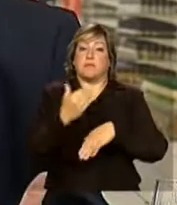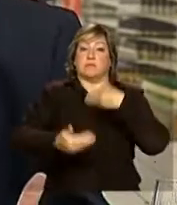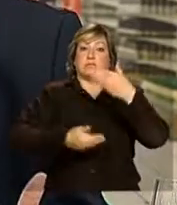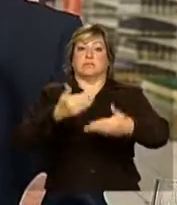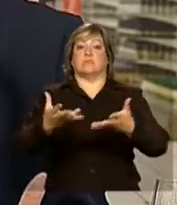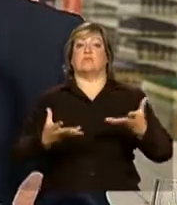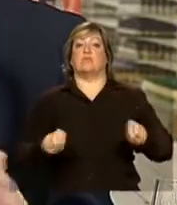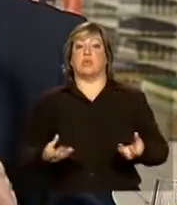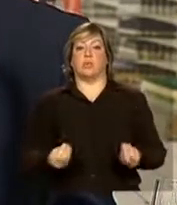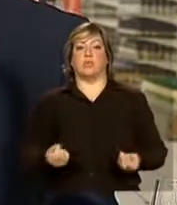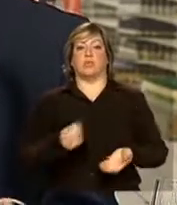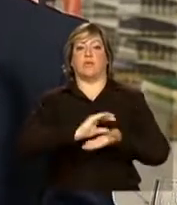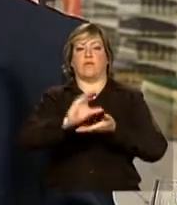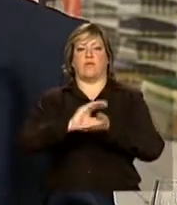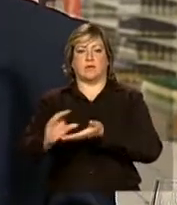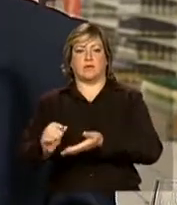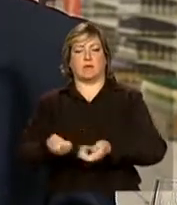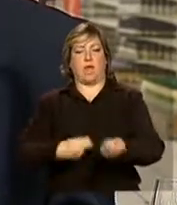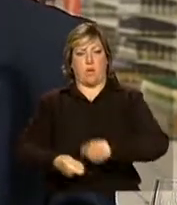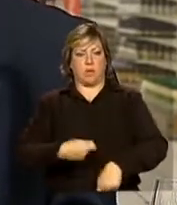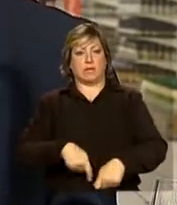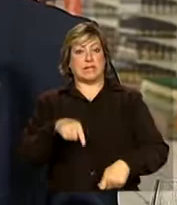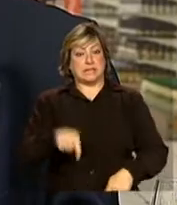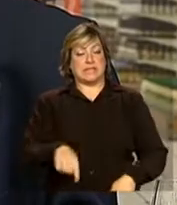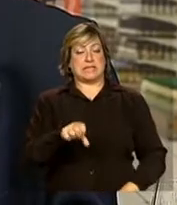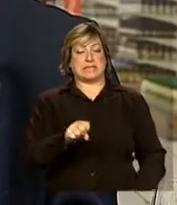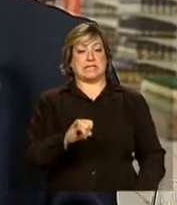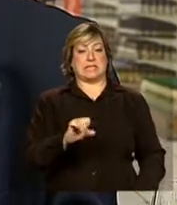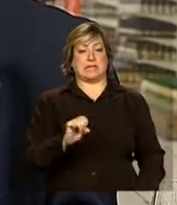muito o investimento. Então, é um sistema